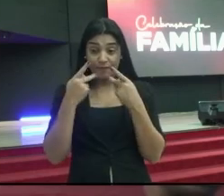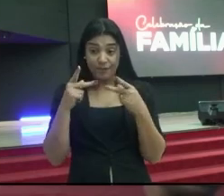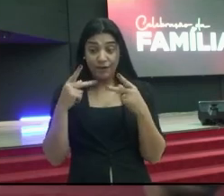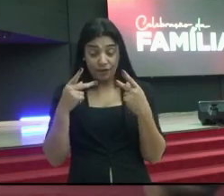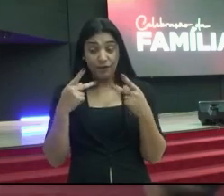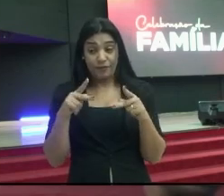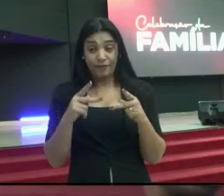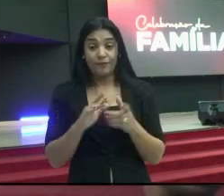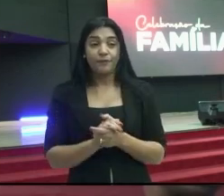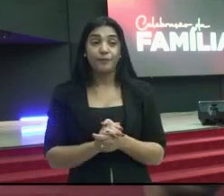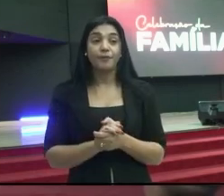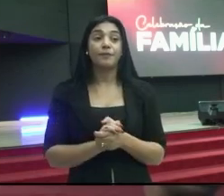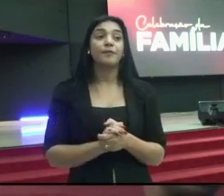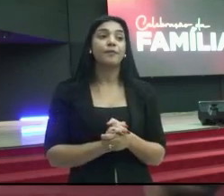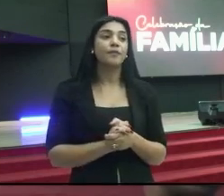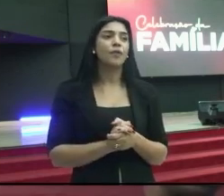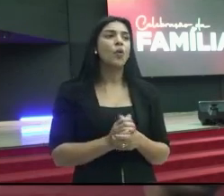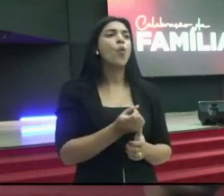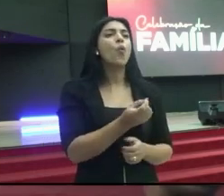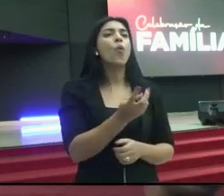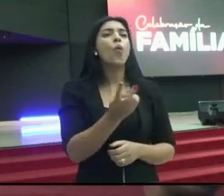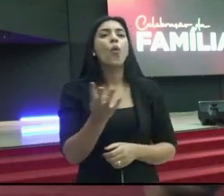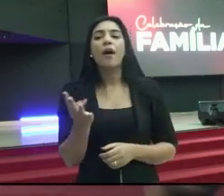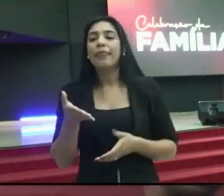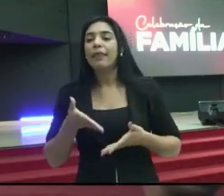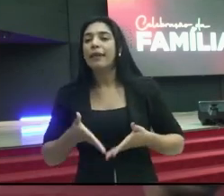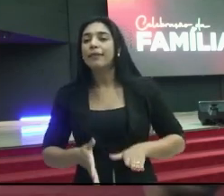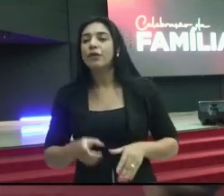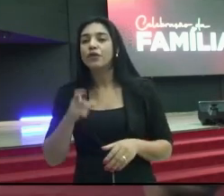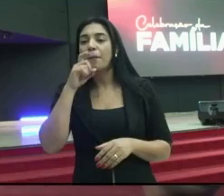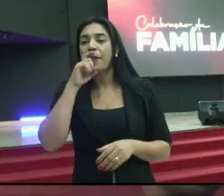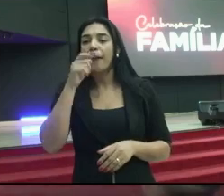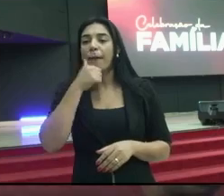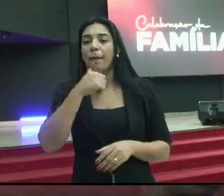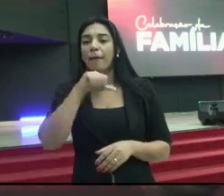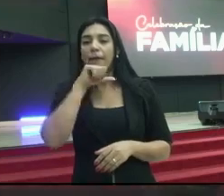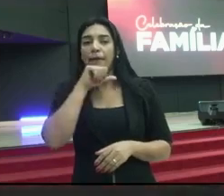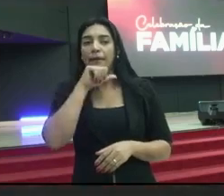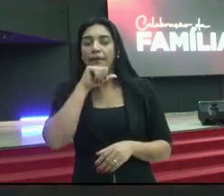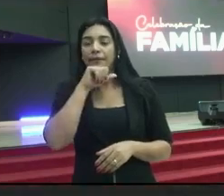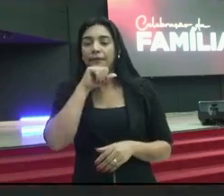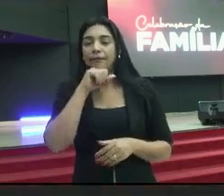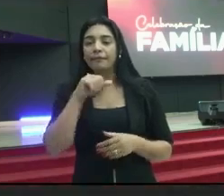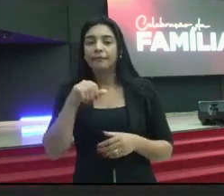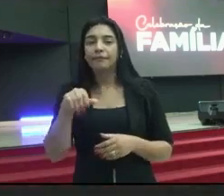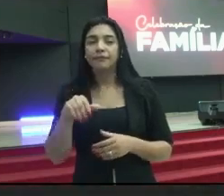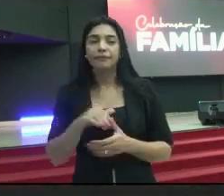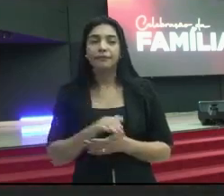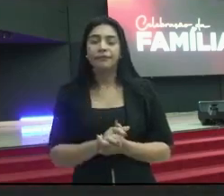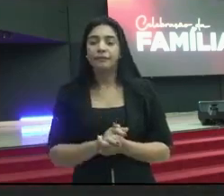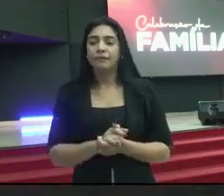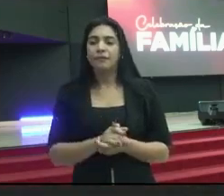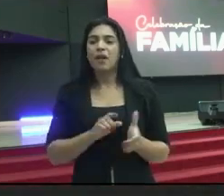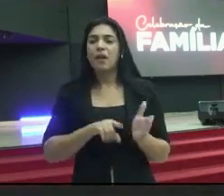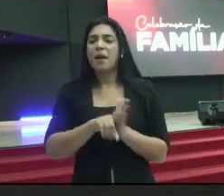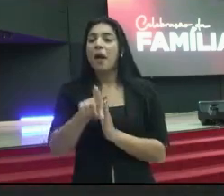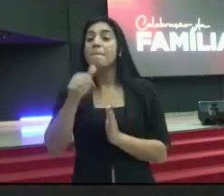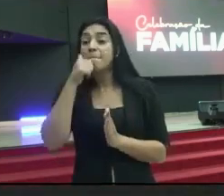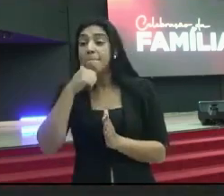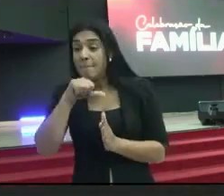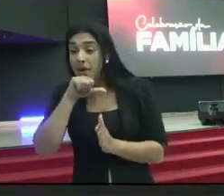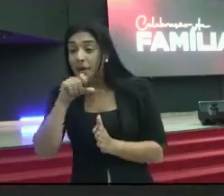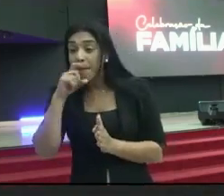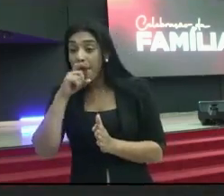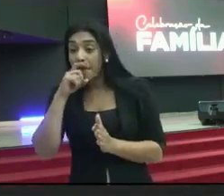esse argumento. Quantos aqui nasceram de pai e mãe? Levante a mão. Oh, que